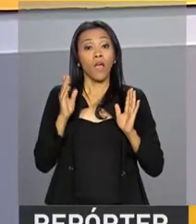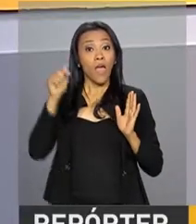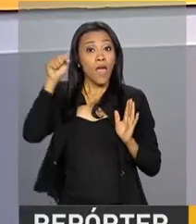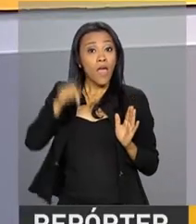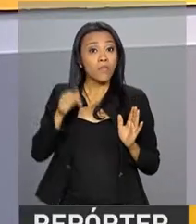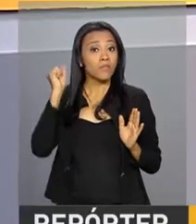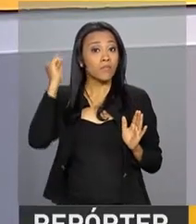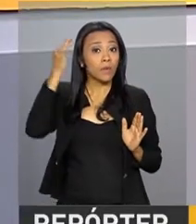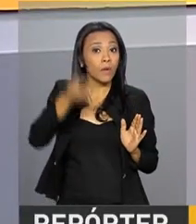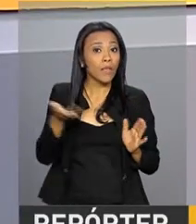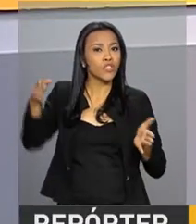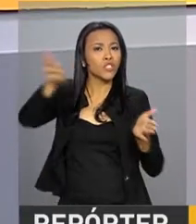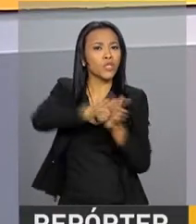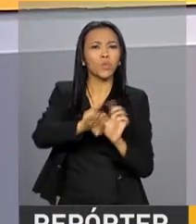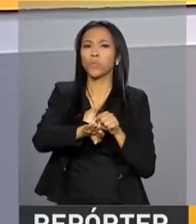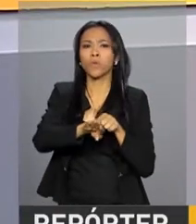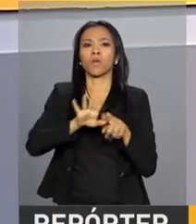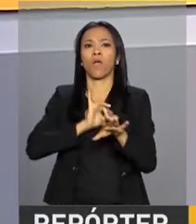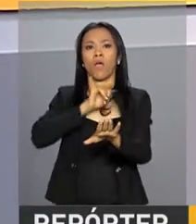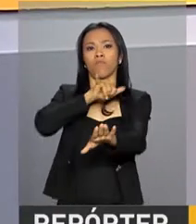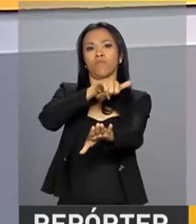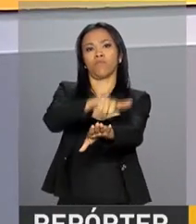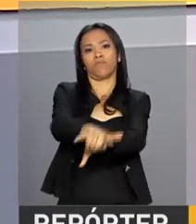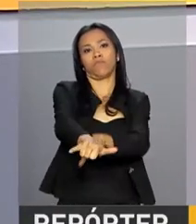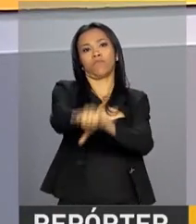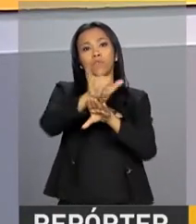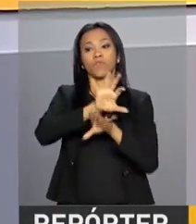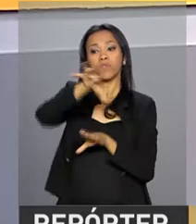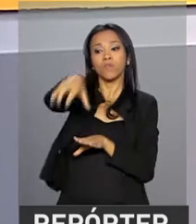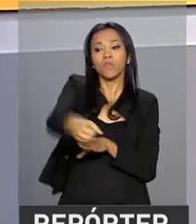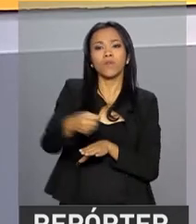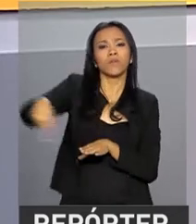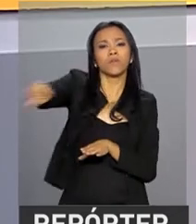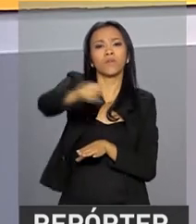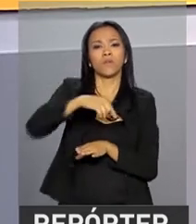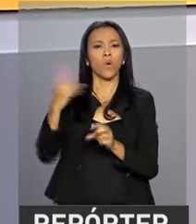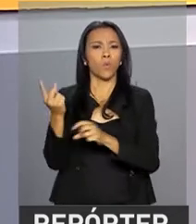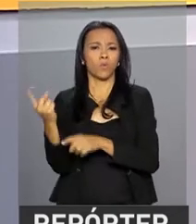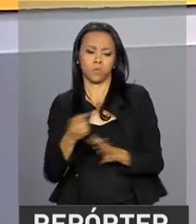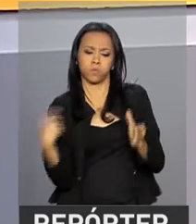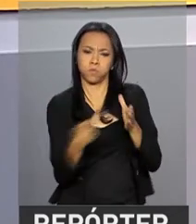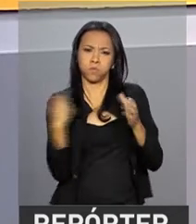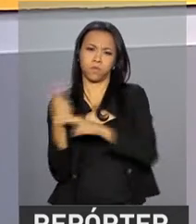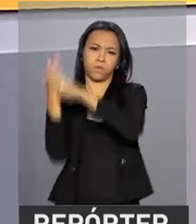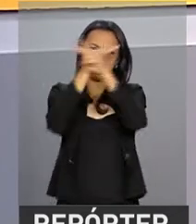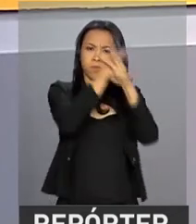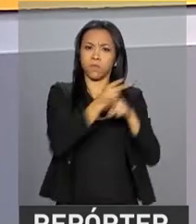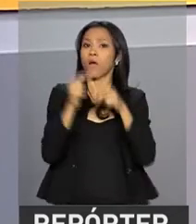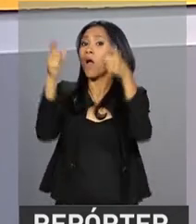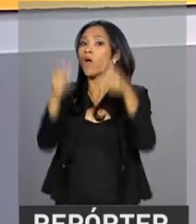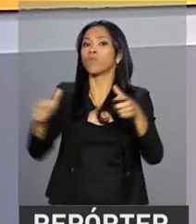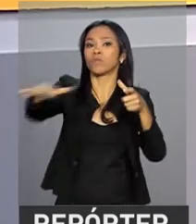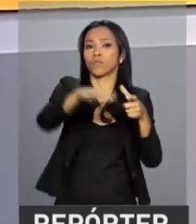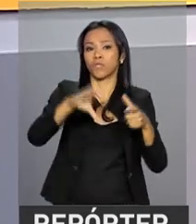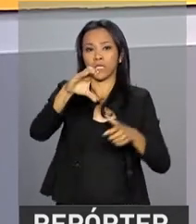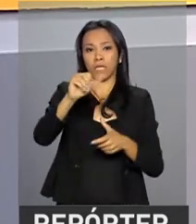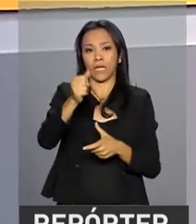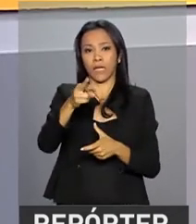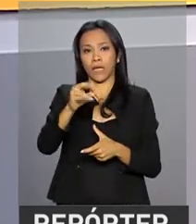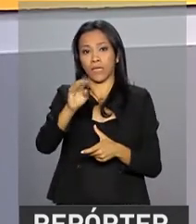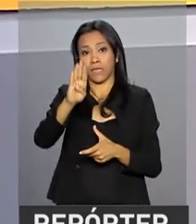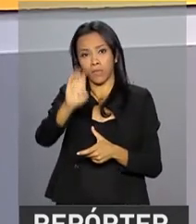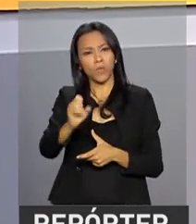a Brasília o avião da FAB, que foi resgatar brasileiros atingidos pelo furacão Irma no Caribe. São 14